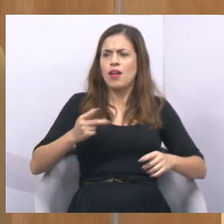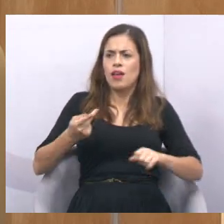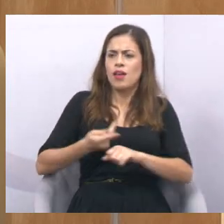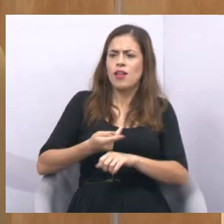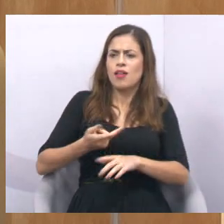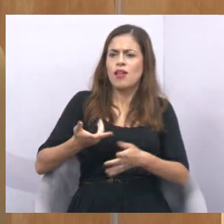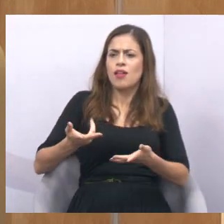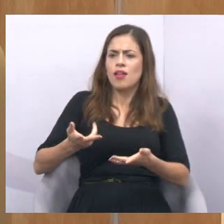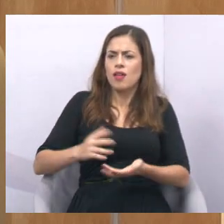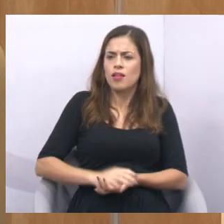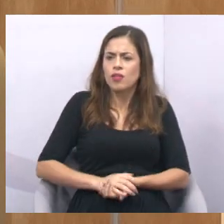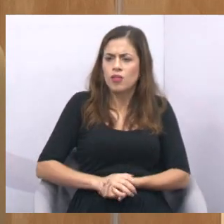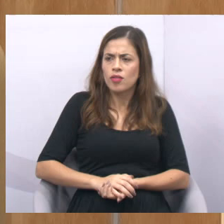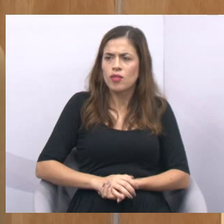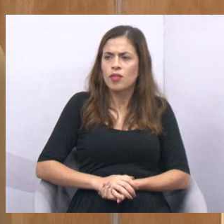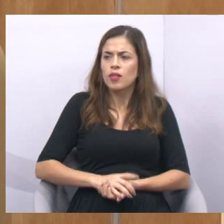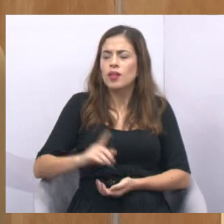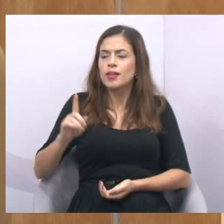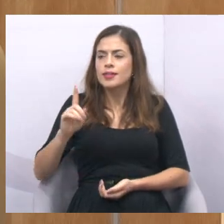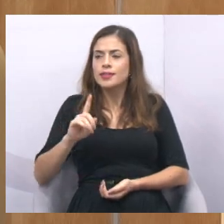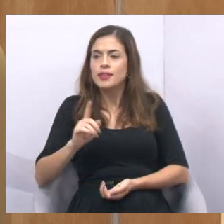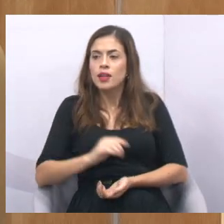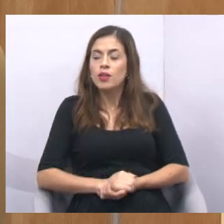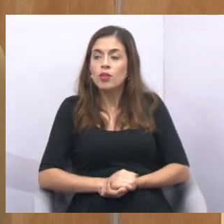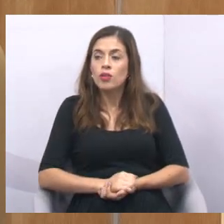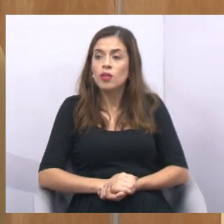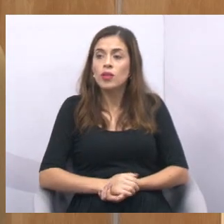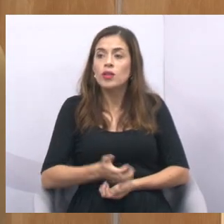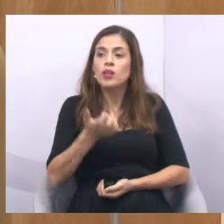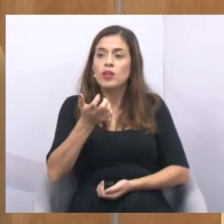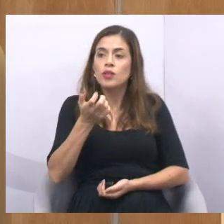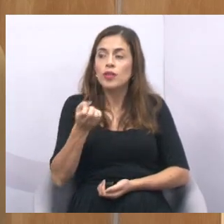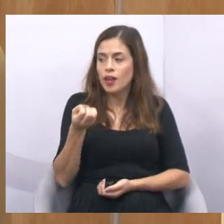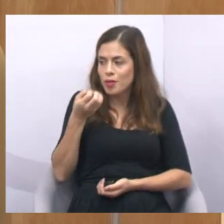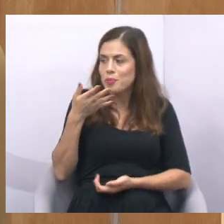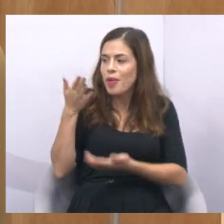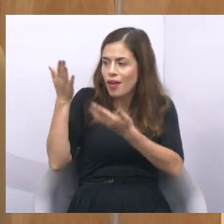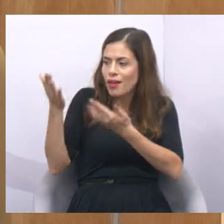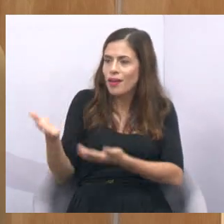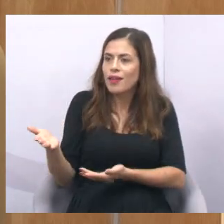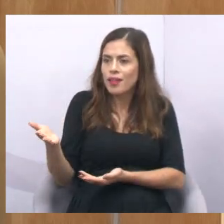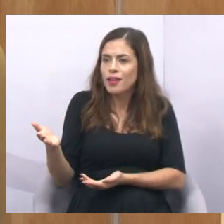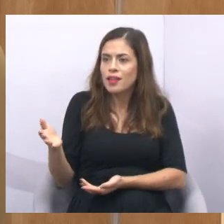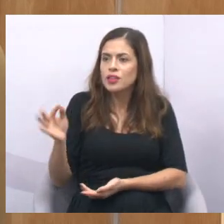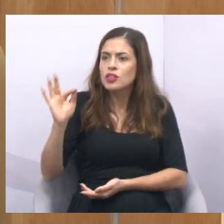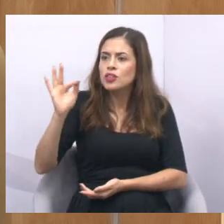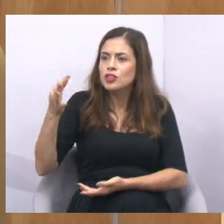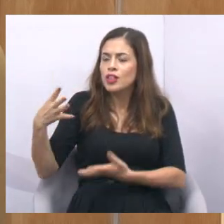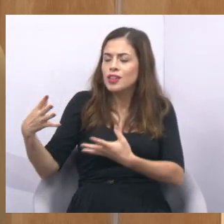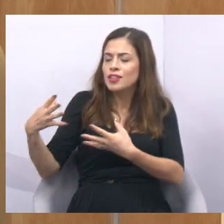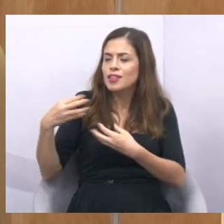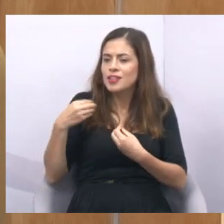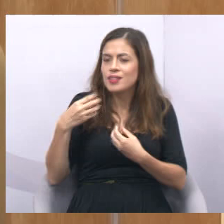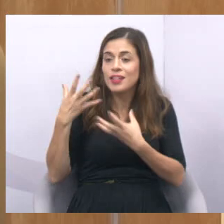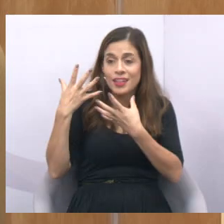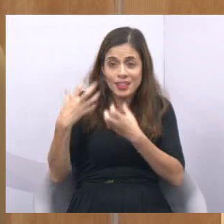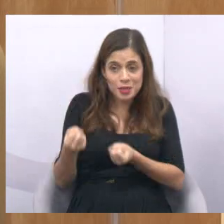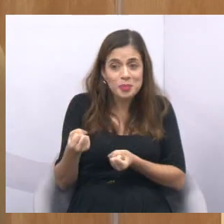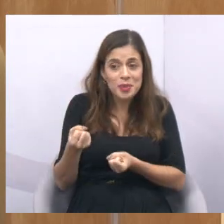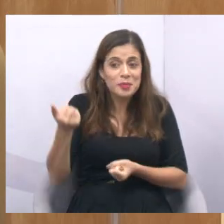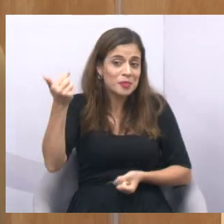disso. Eu falei, não é, Marcelo, eu quero tão bem ele que eu já recebi isso de outros,